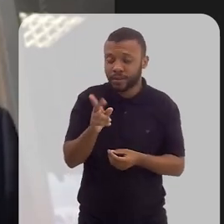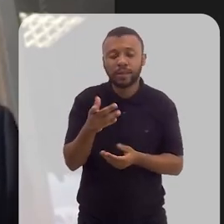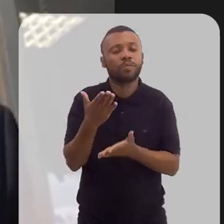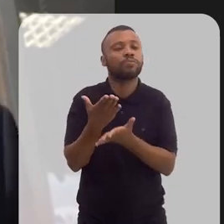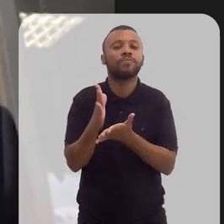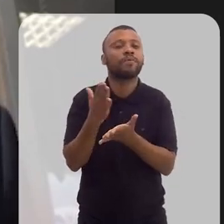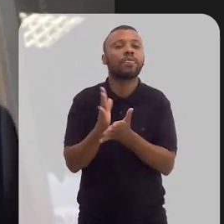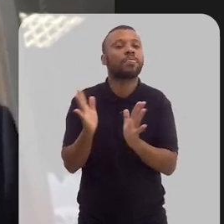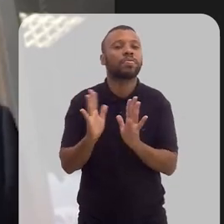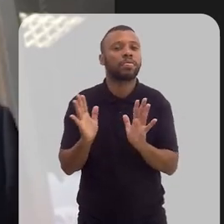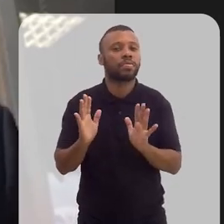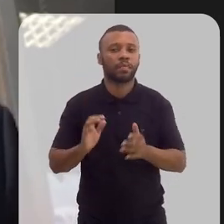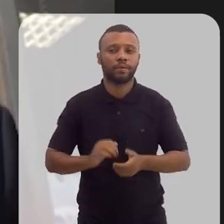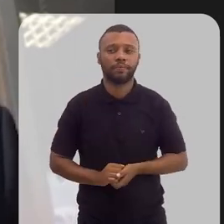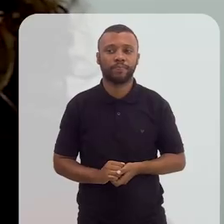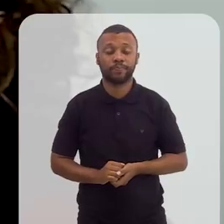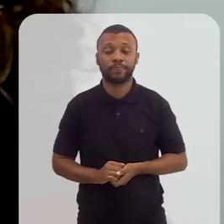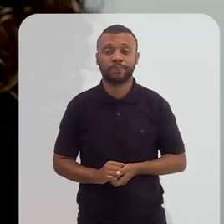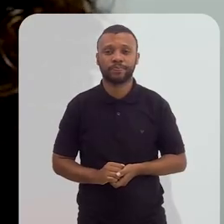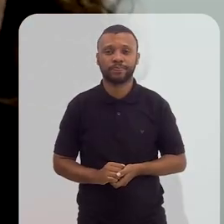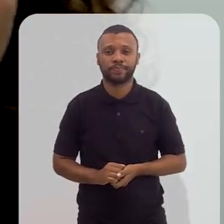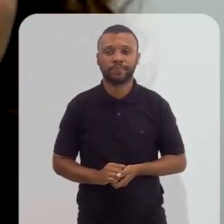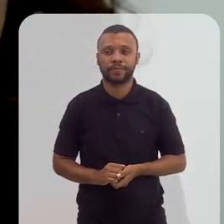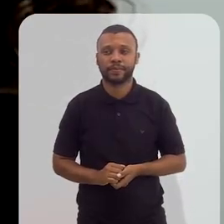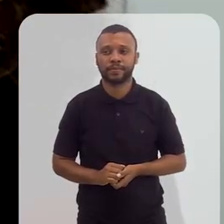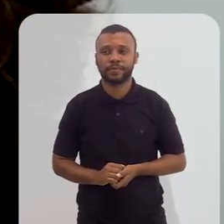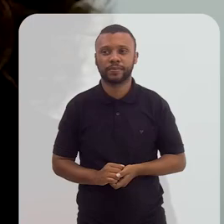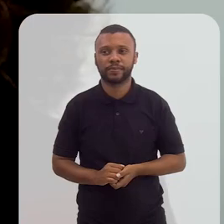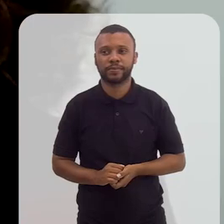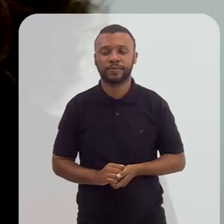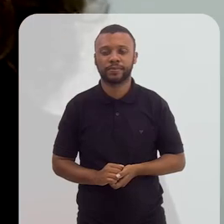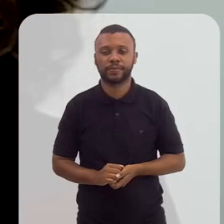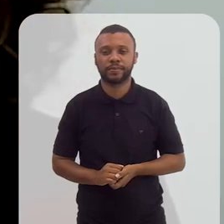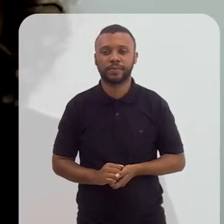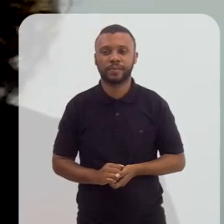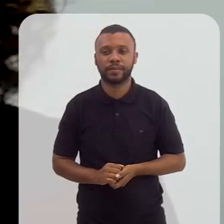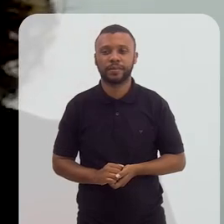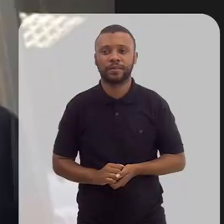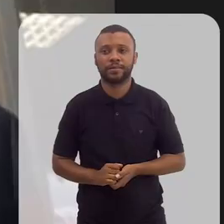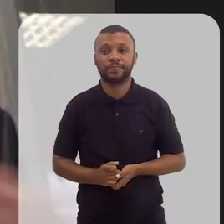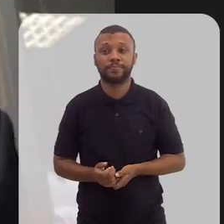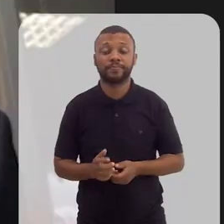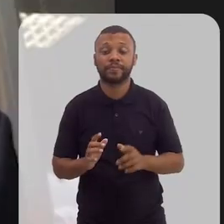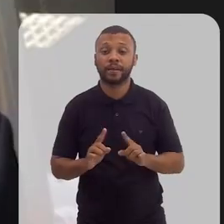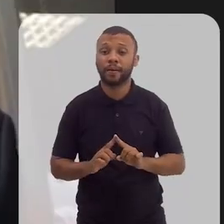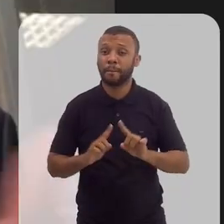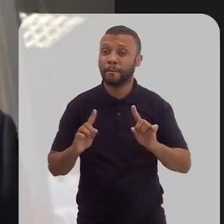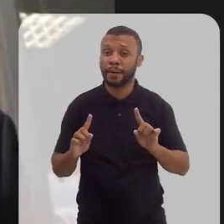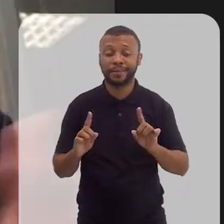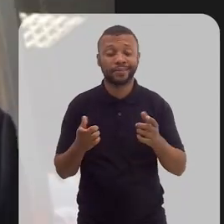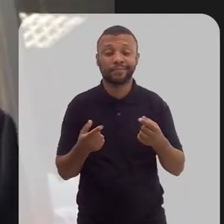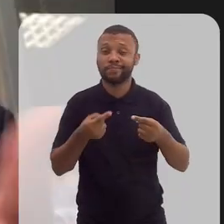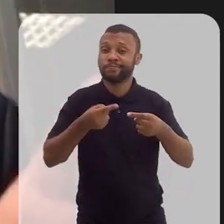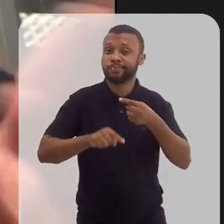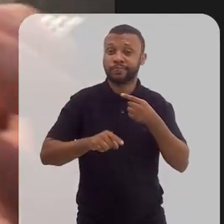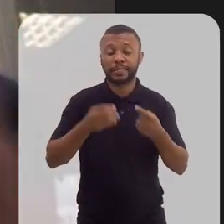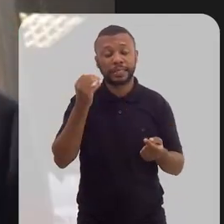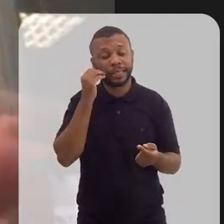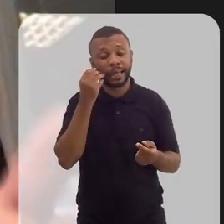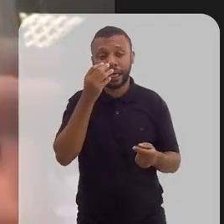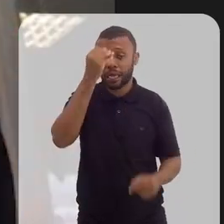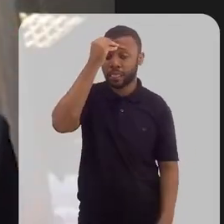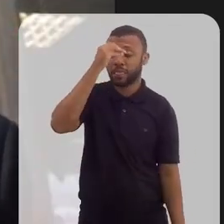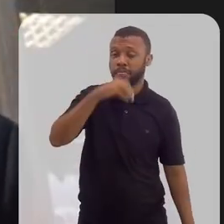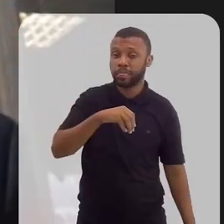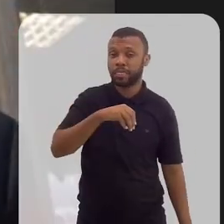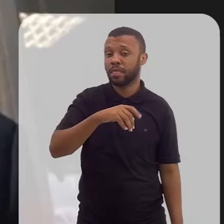isso. Me diga. Está desligando a chave, né? E não funciona. Mas aí não funciona, né? Desligar a chave